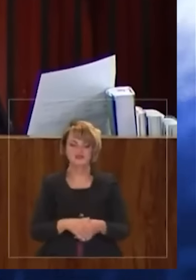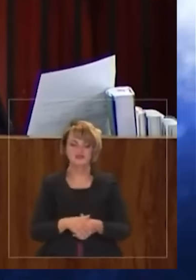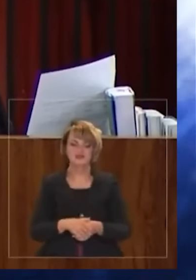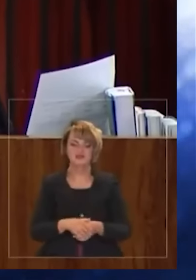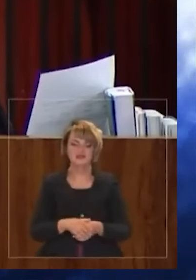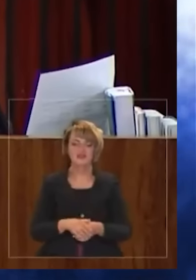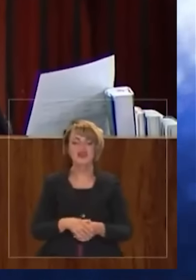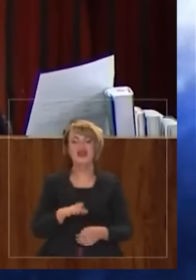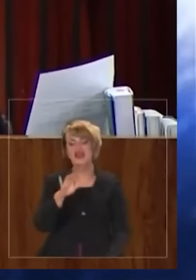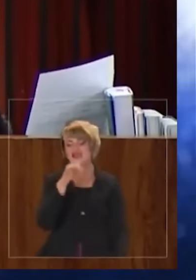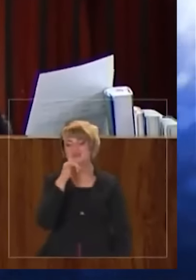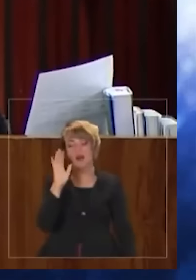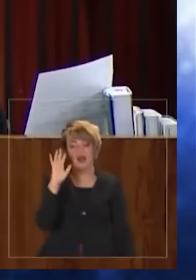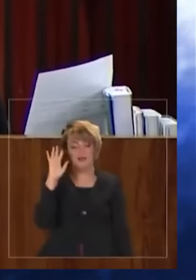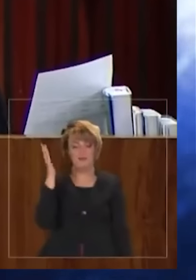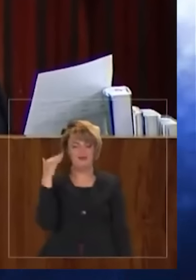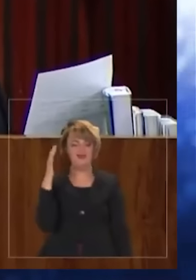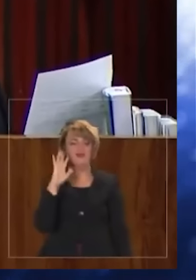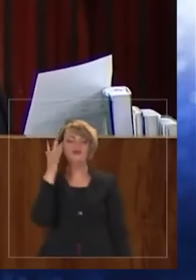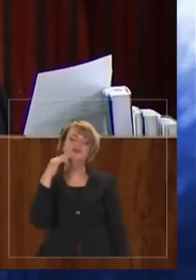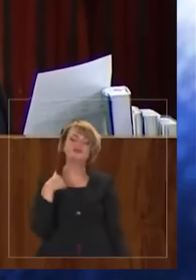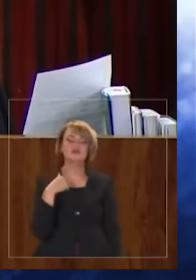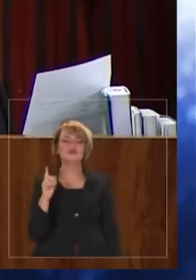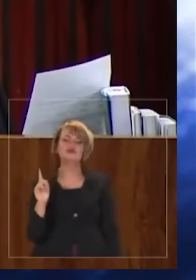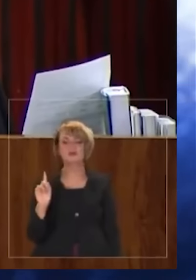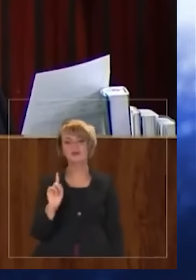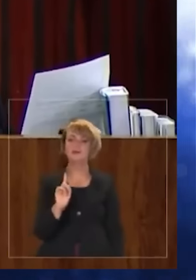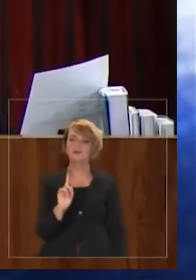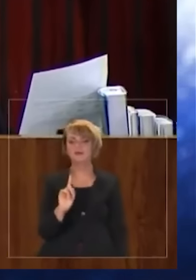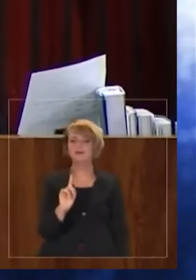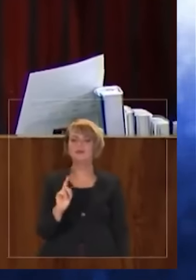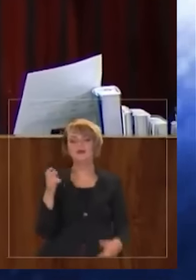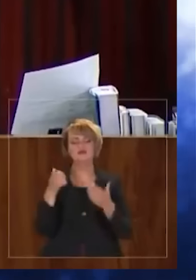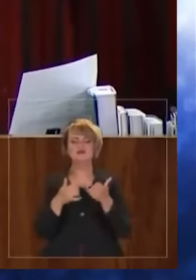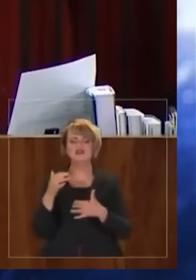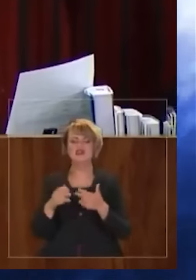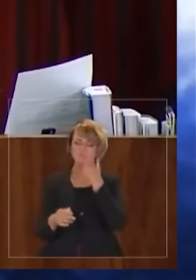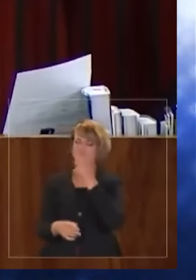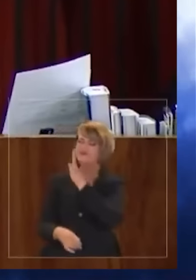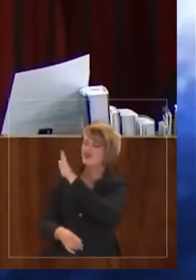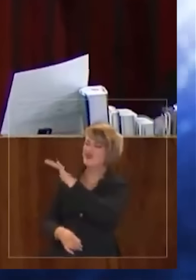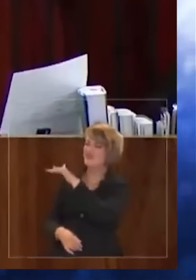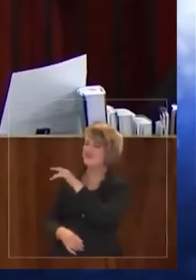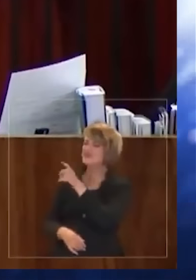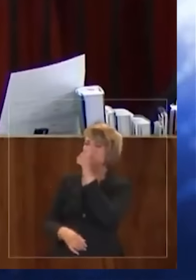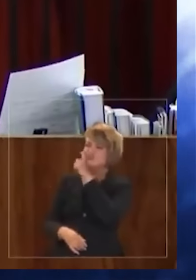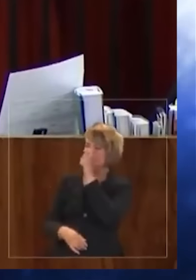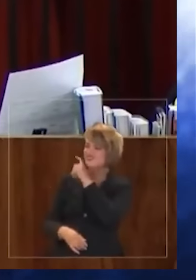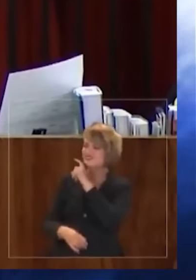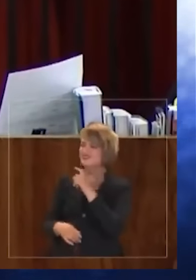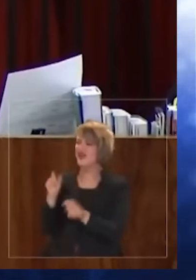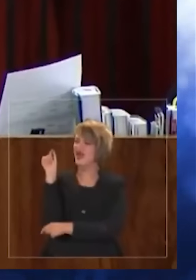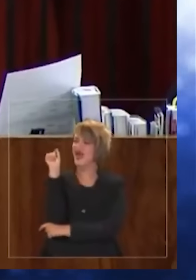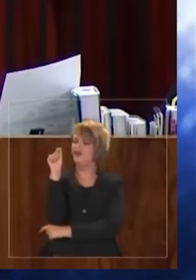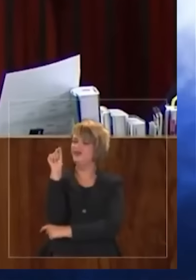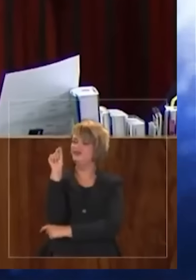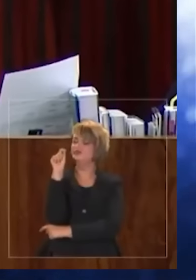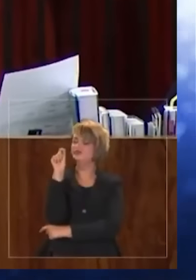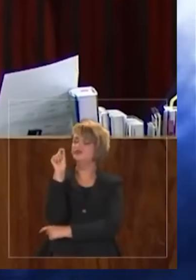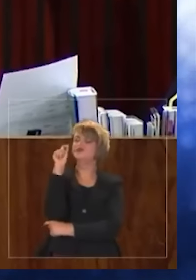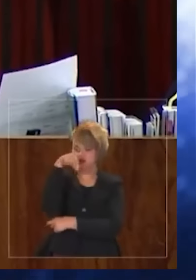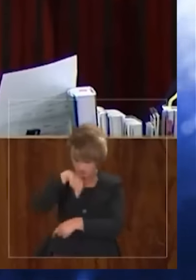me abordou há algum tempo ouviu dizer isso e falou que é mentira que o avestruz coloca a